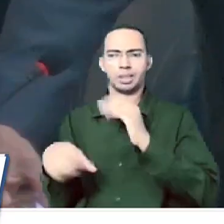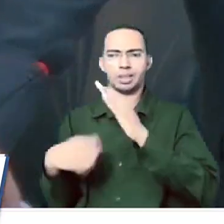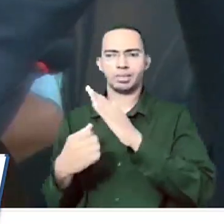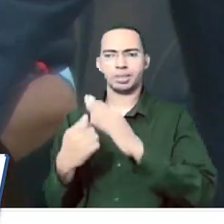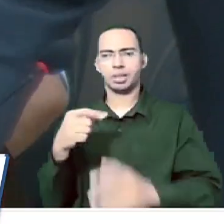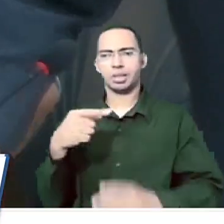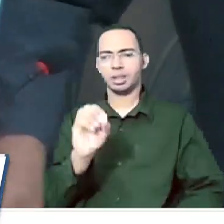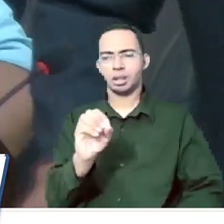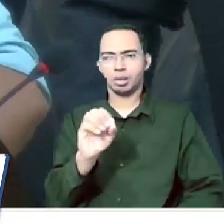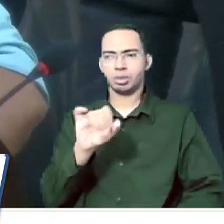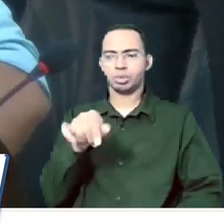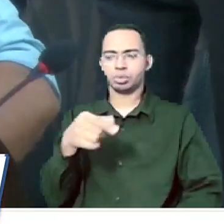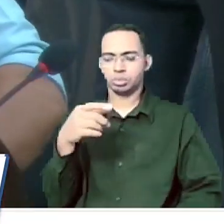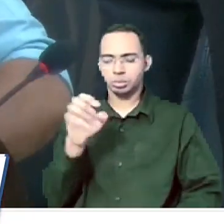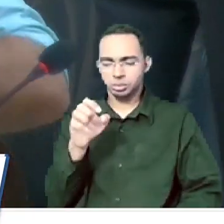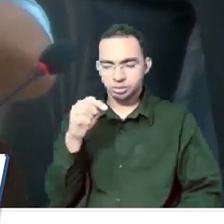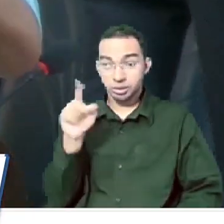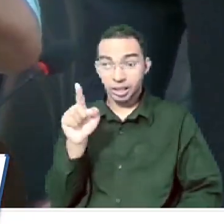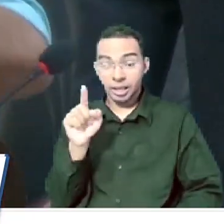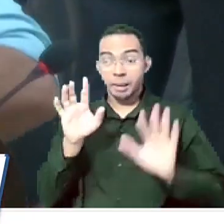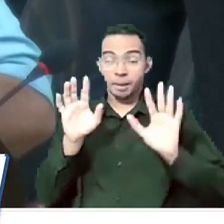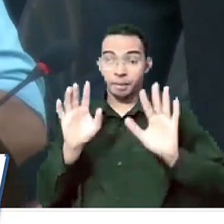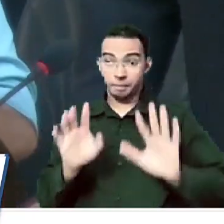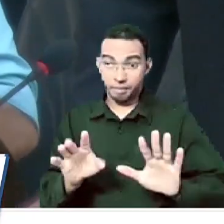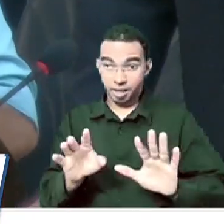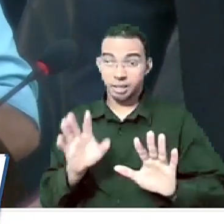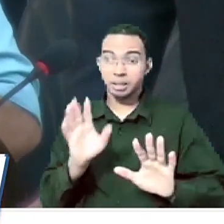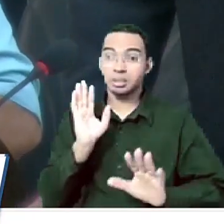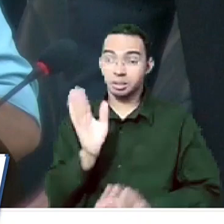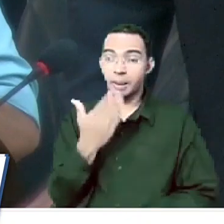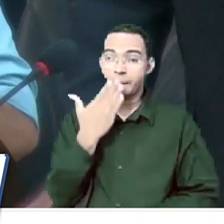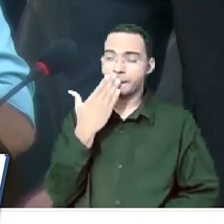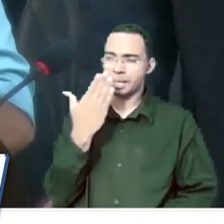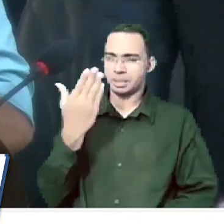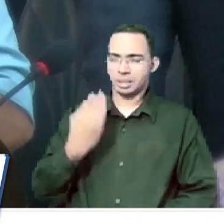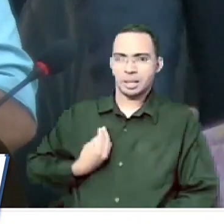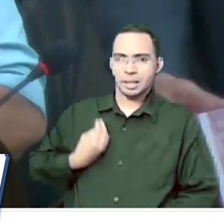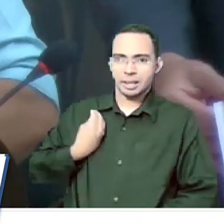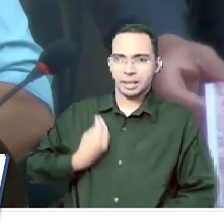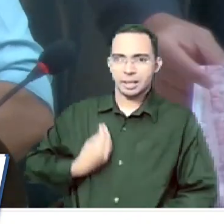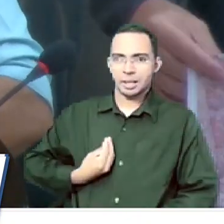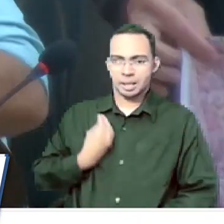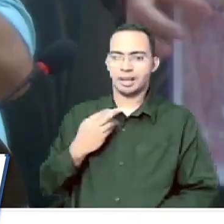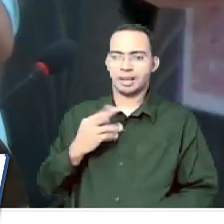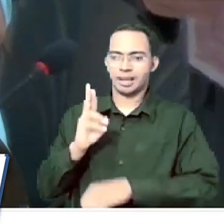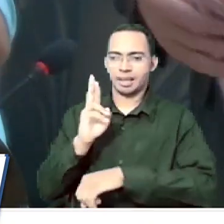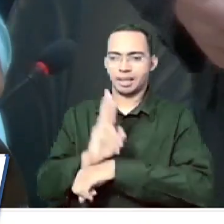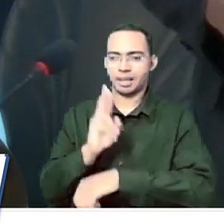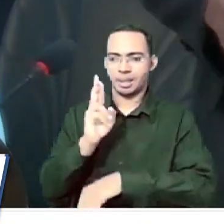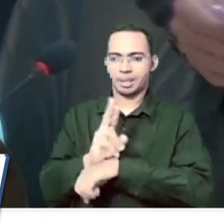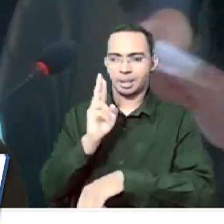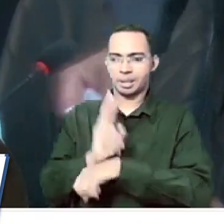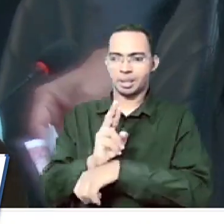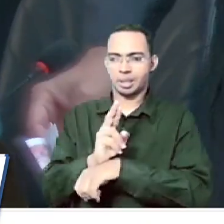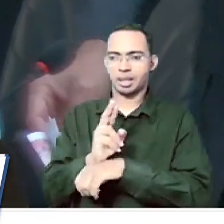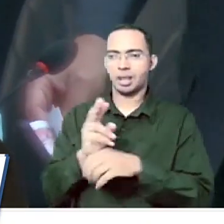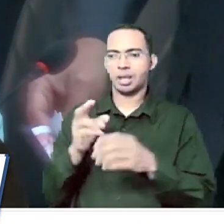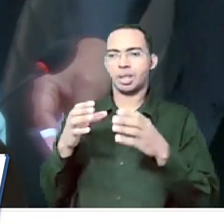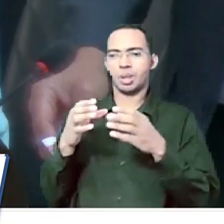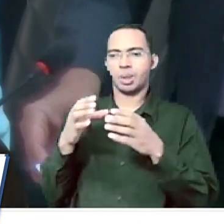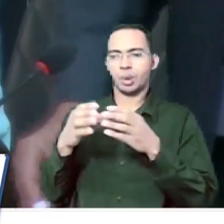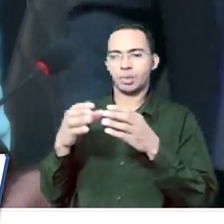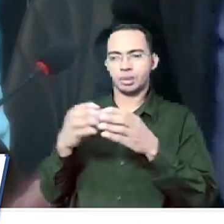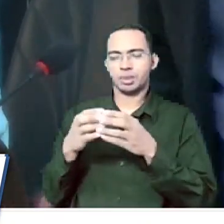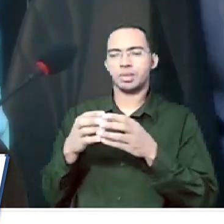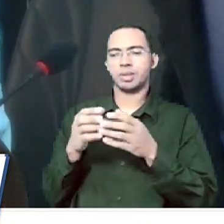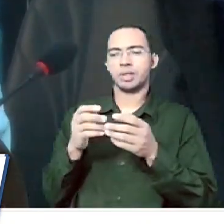Franca. Quando foi solicitado a minha presença para representar a Câmara na Comissão de Transporte, o tema eu